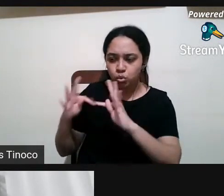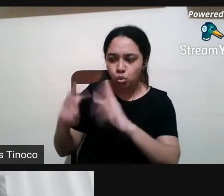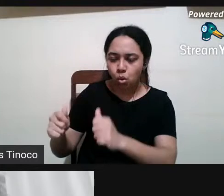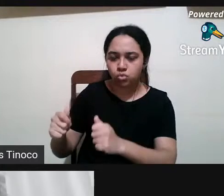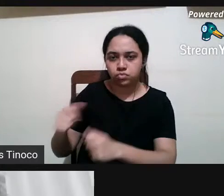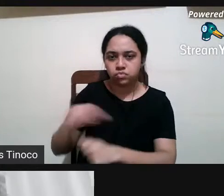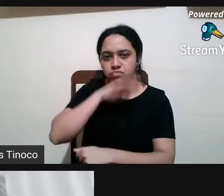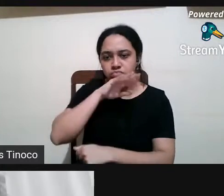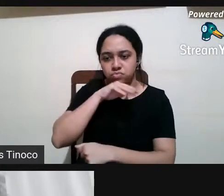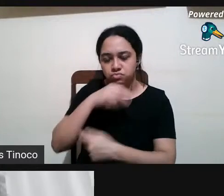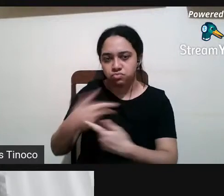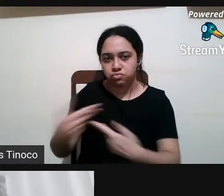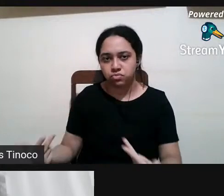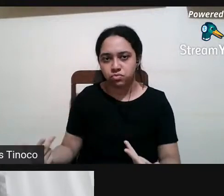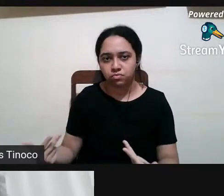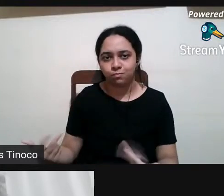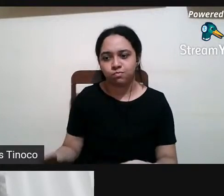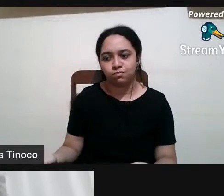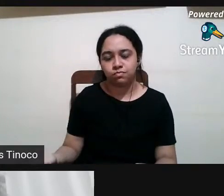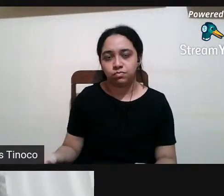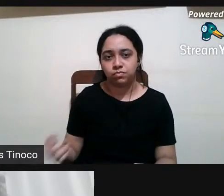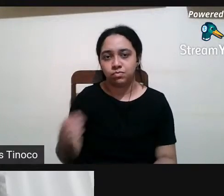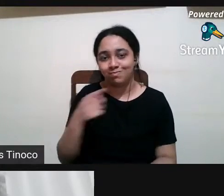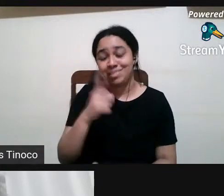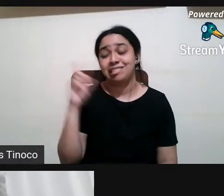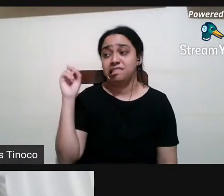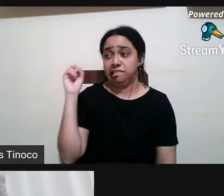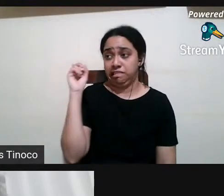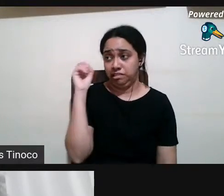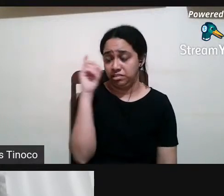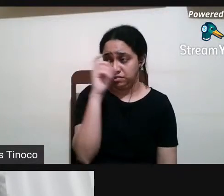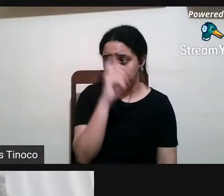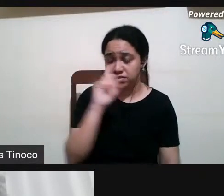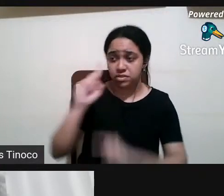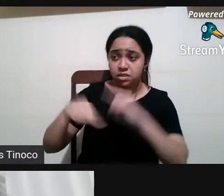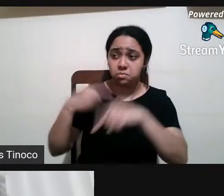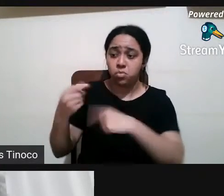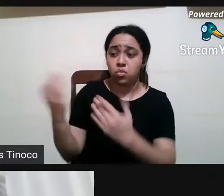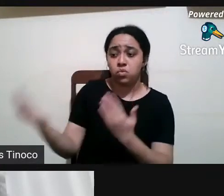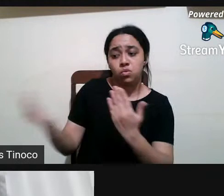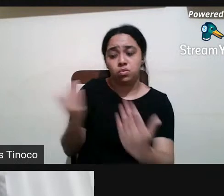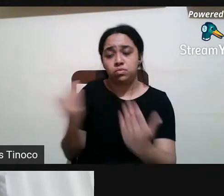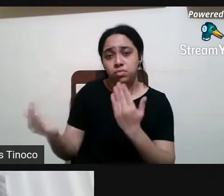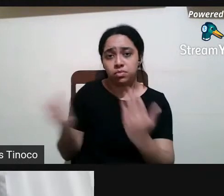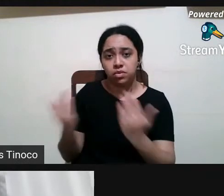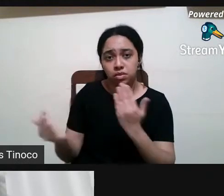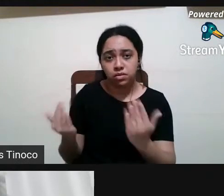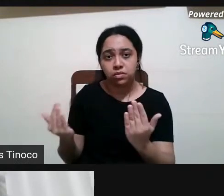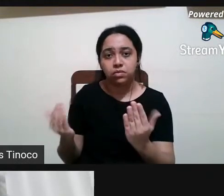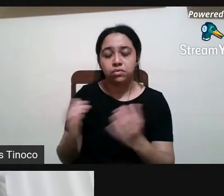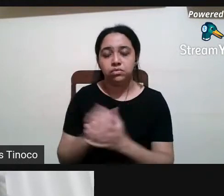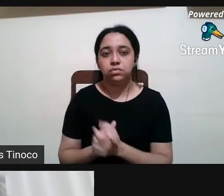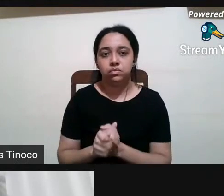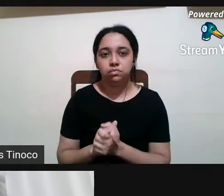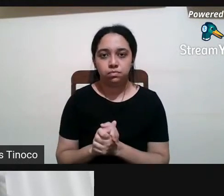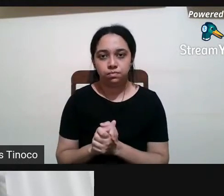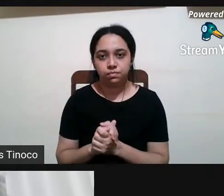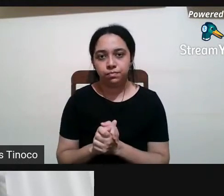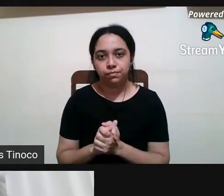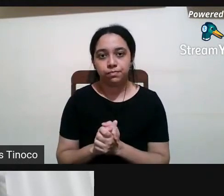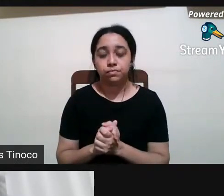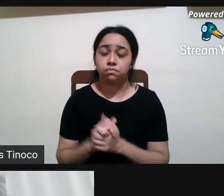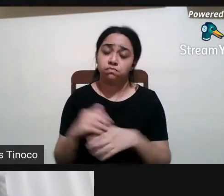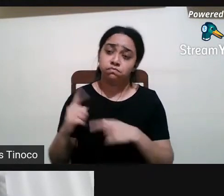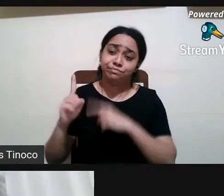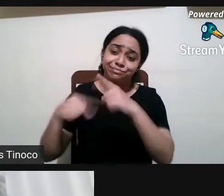né? Então, realmente vai ser difícil depois de você comparar nesse sentido, e isso pode depois